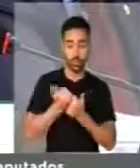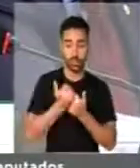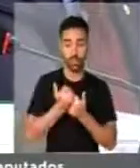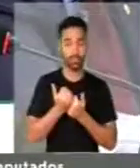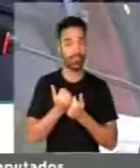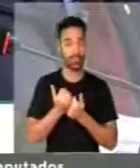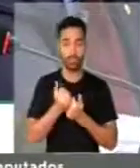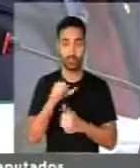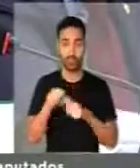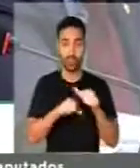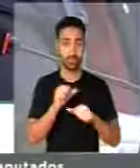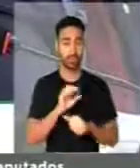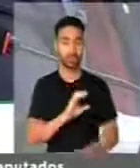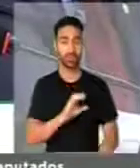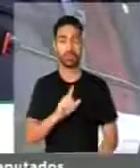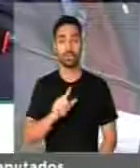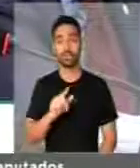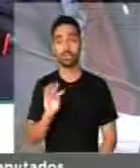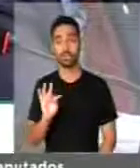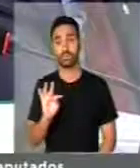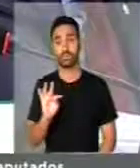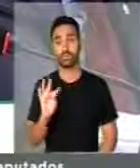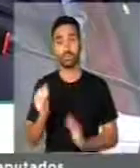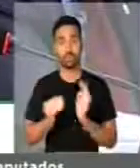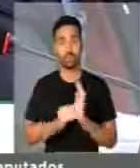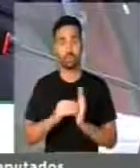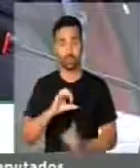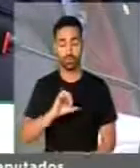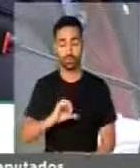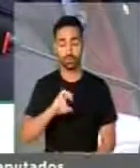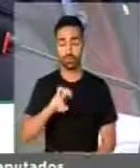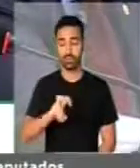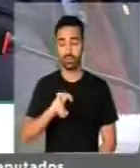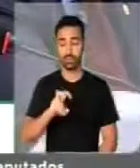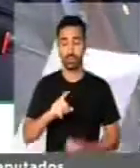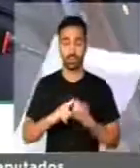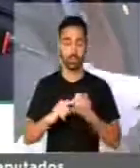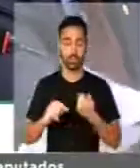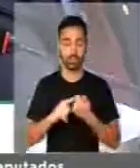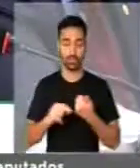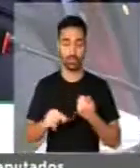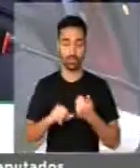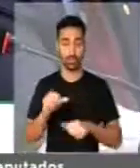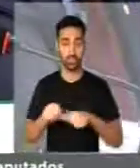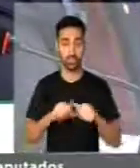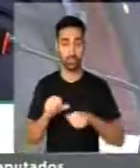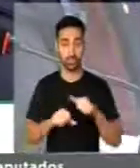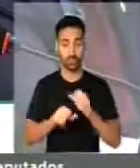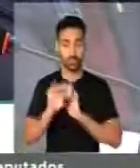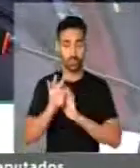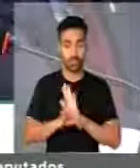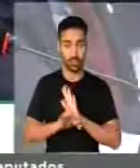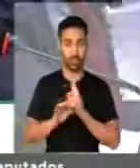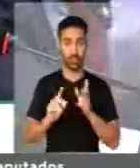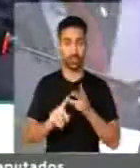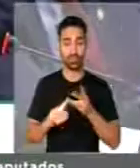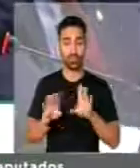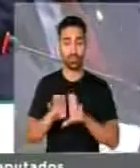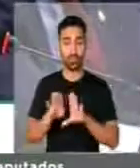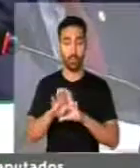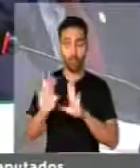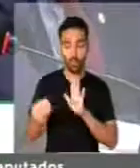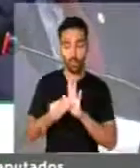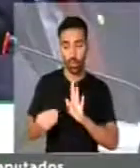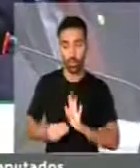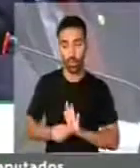reescreve a CLT, dispondo sobre 95 artigos, entre modificações na redação e inserção